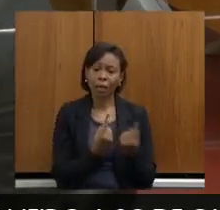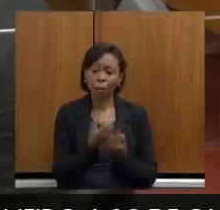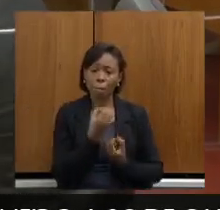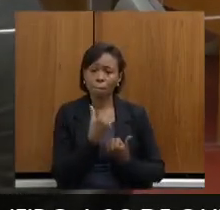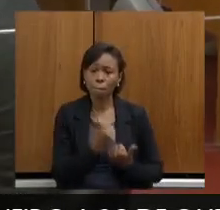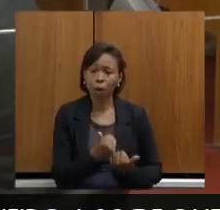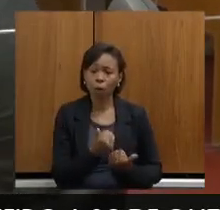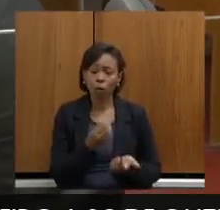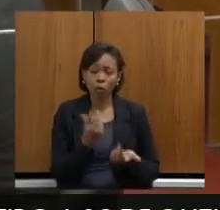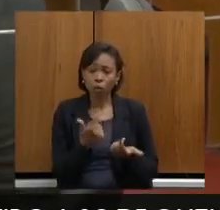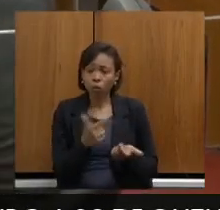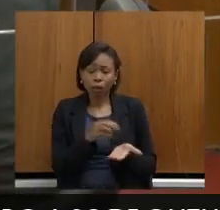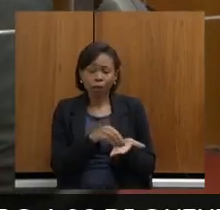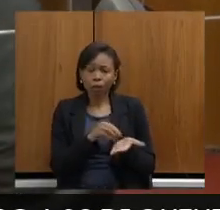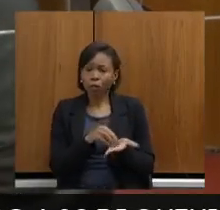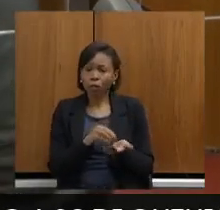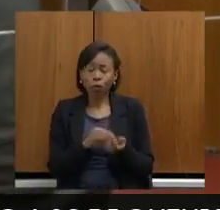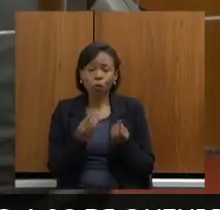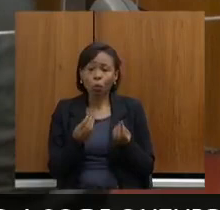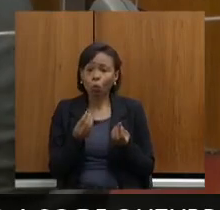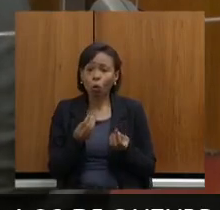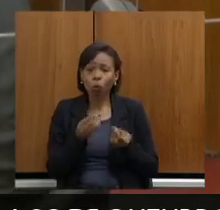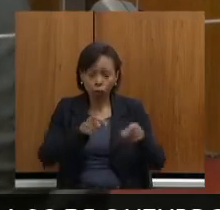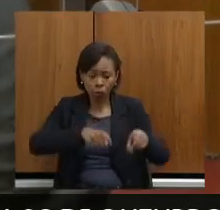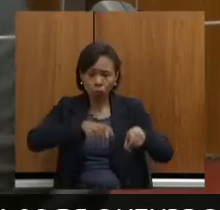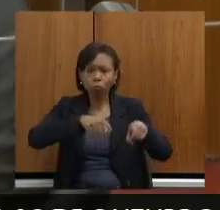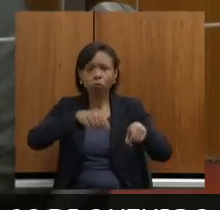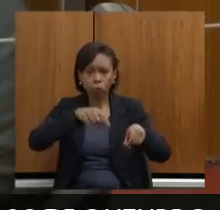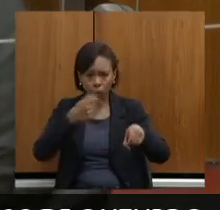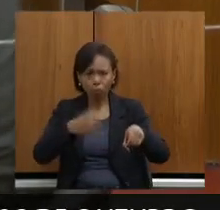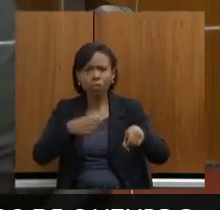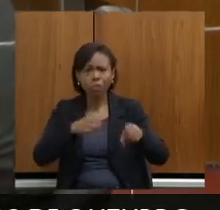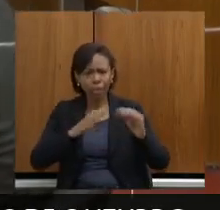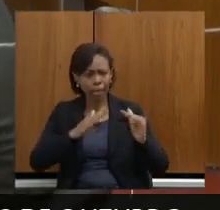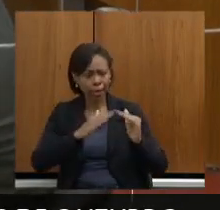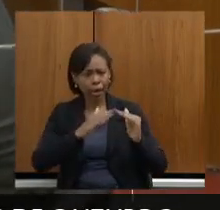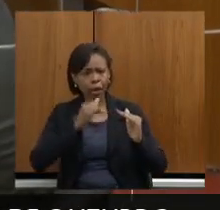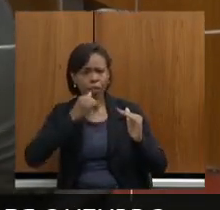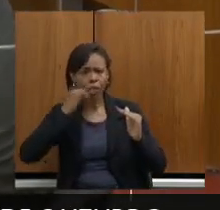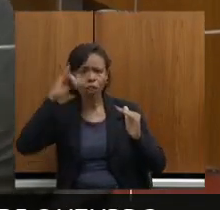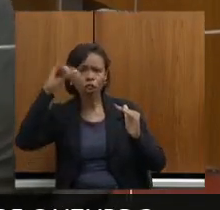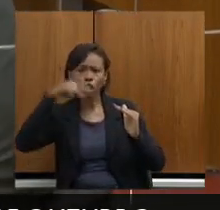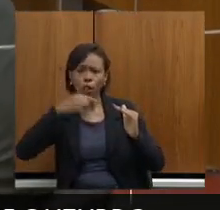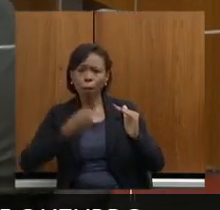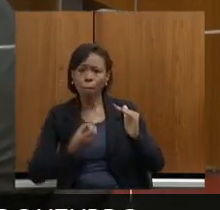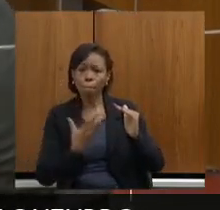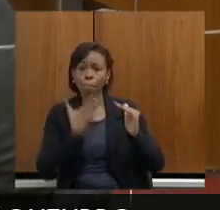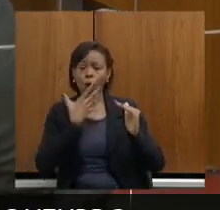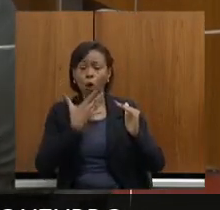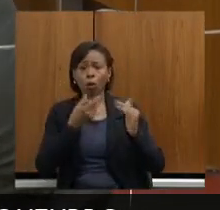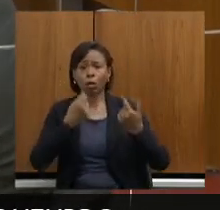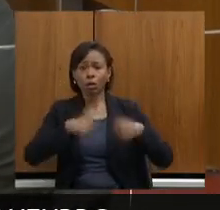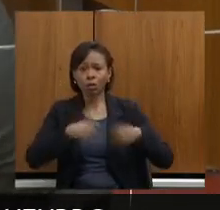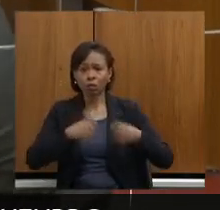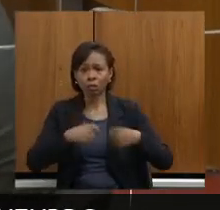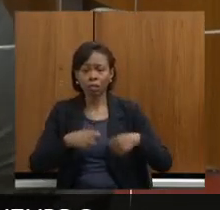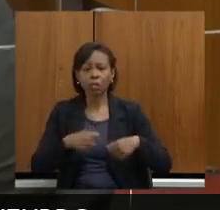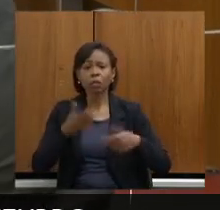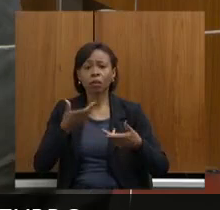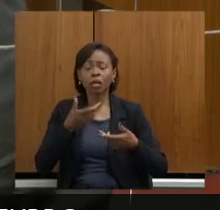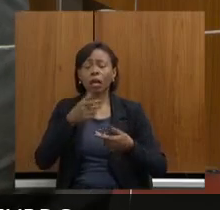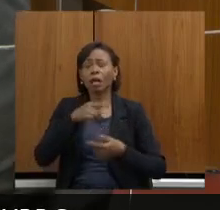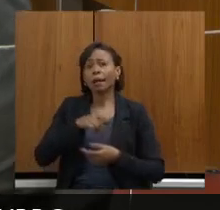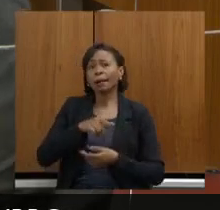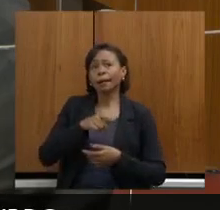por mais simples que seja precisa ter uma boa energia na casa dele porque o que acontece hoje para sua mãe na nossa região quando você